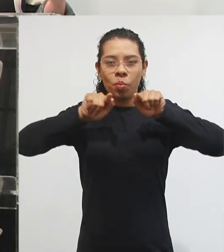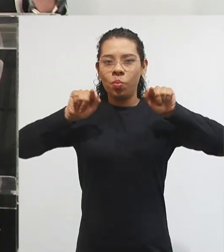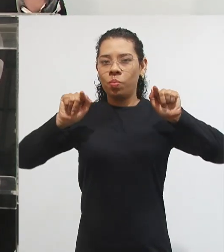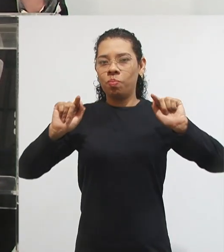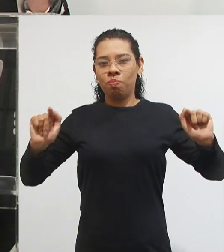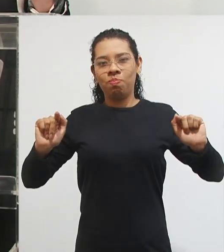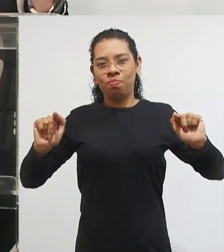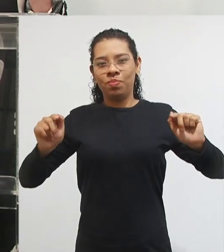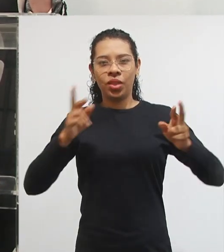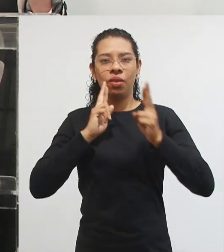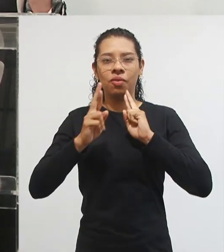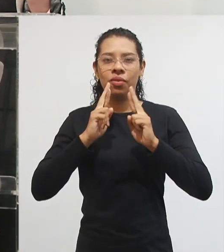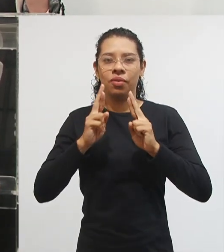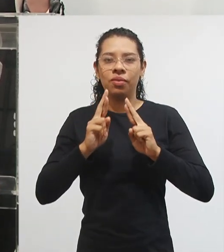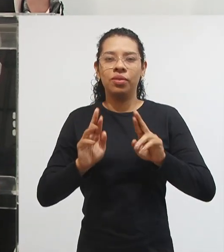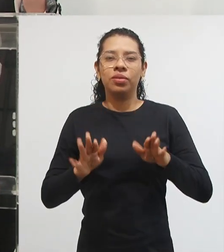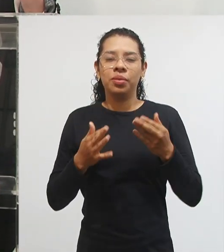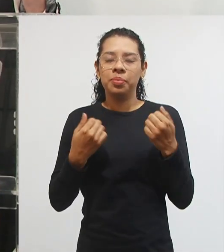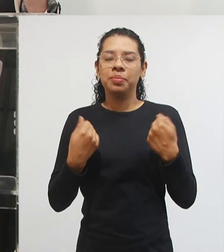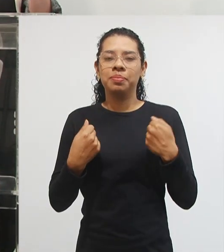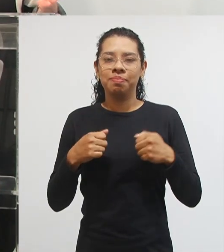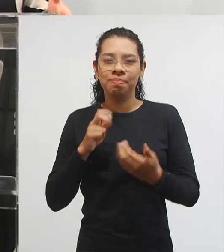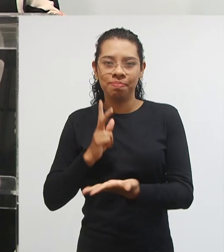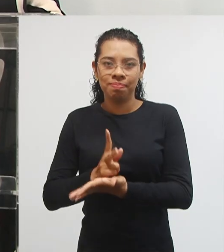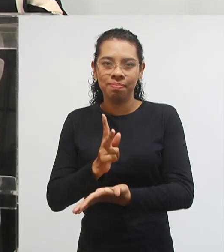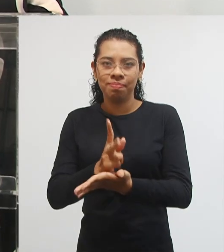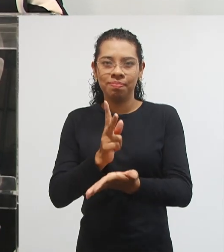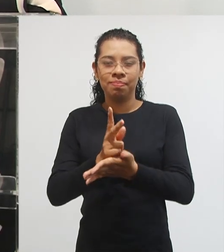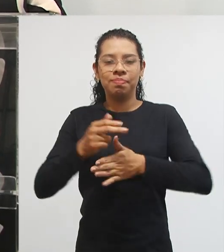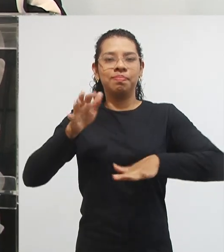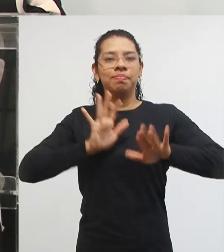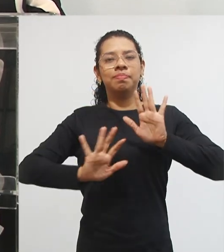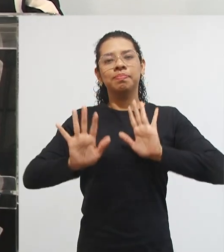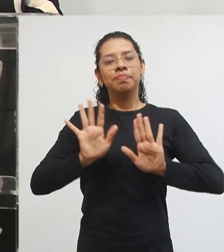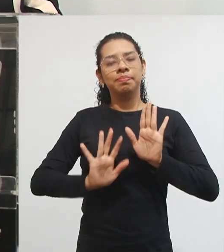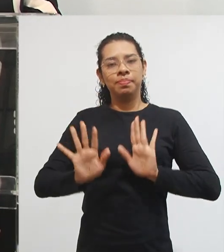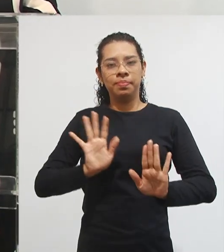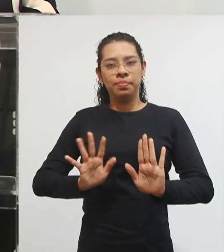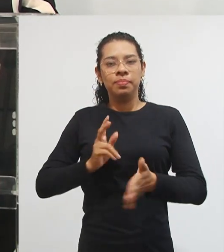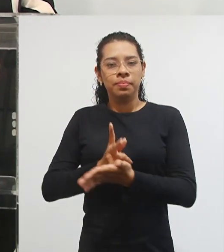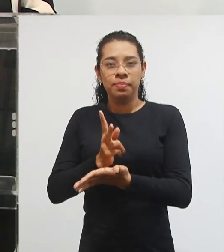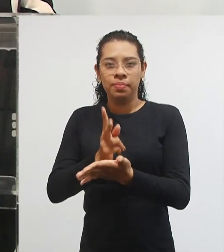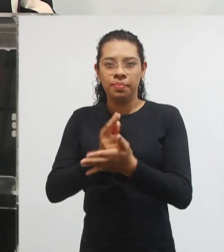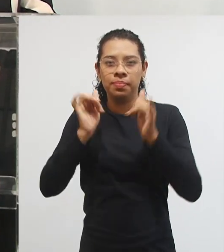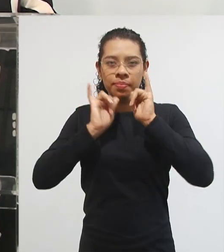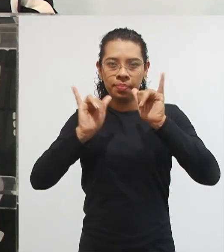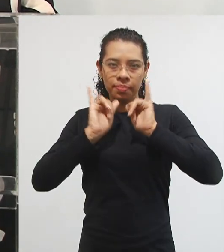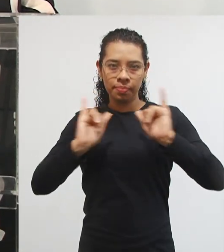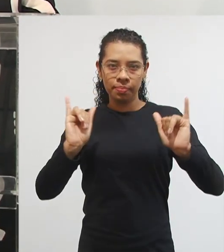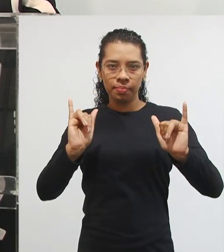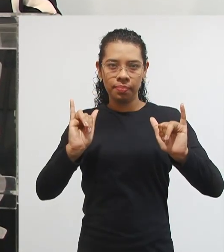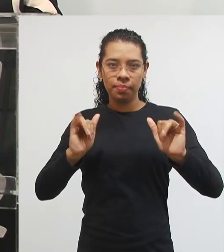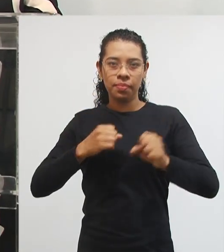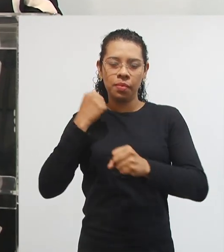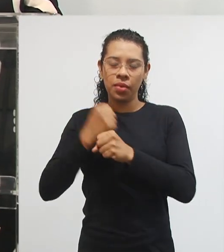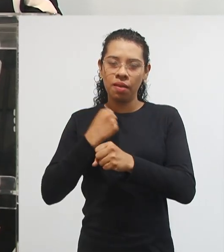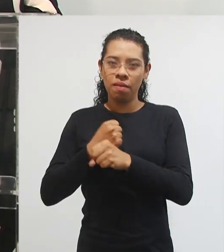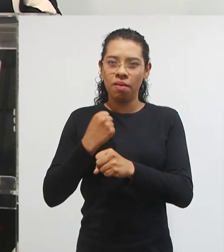Então, ele é algo que tem que ser feito com bastante constância, né? Foram feitas durante muitos anos no